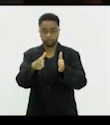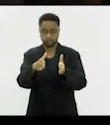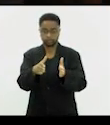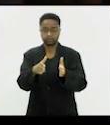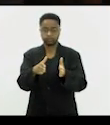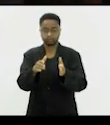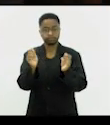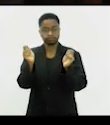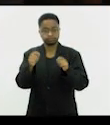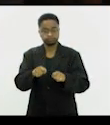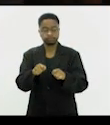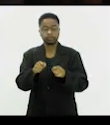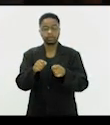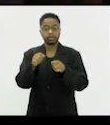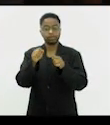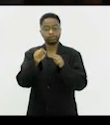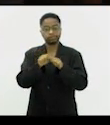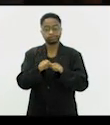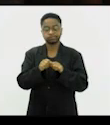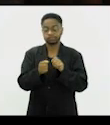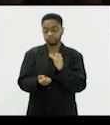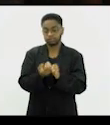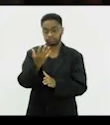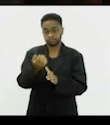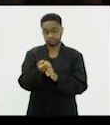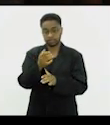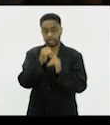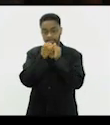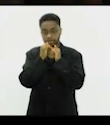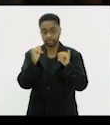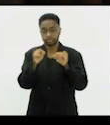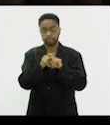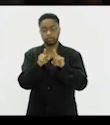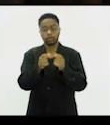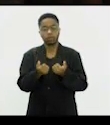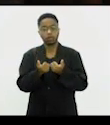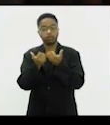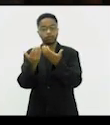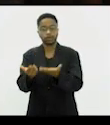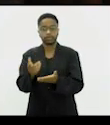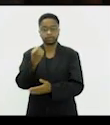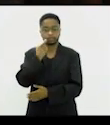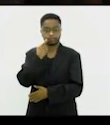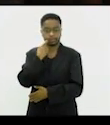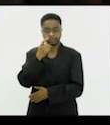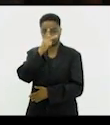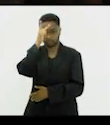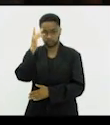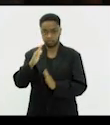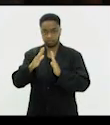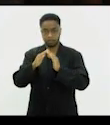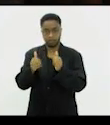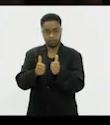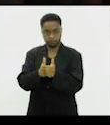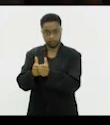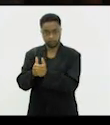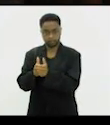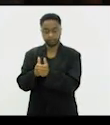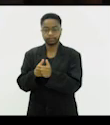elétrica, para oferecer peixe aos ribeirinhos e também